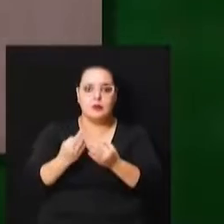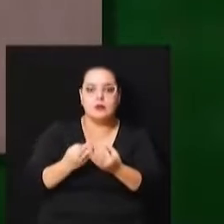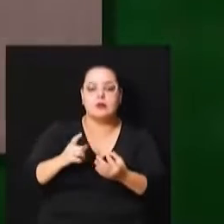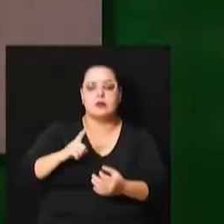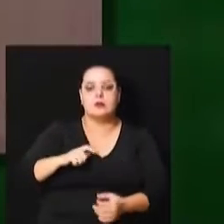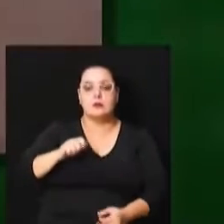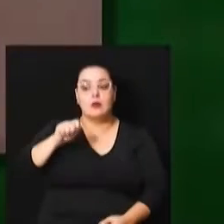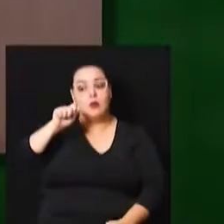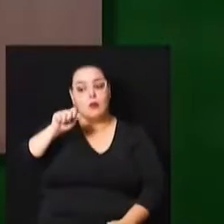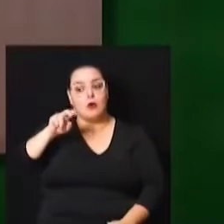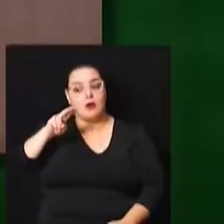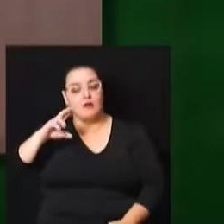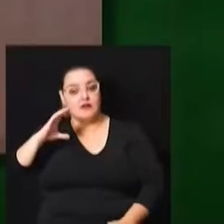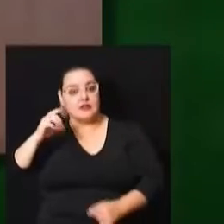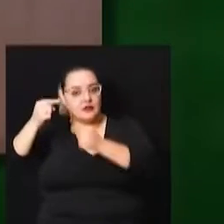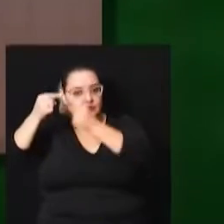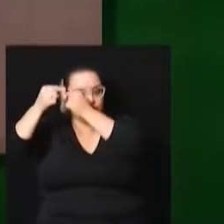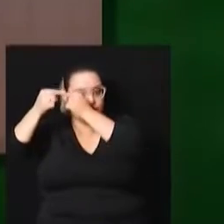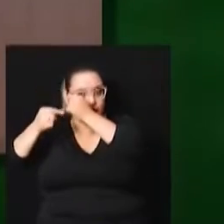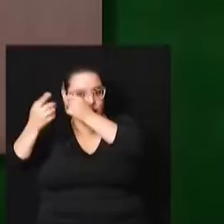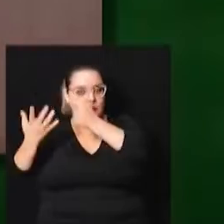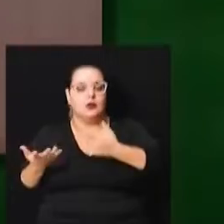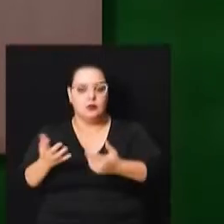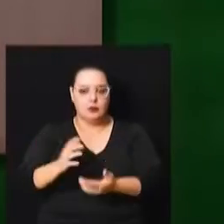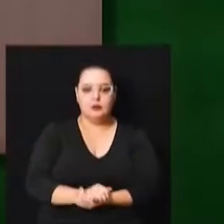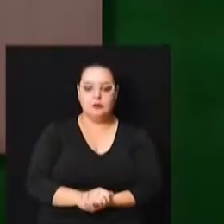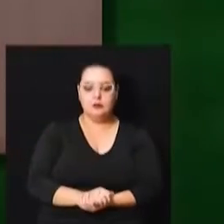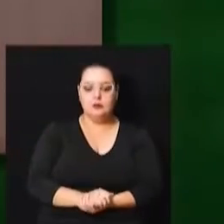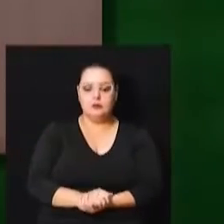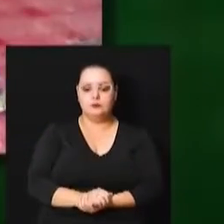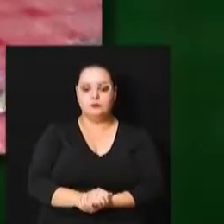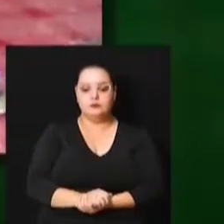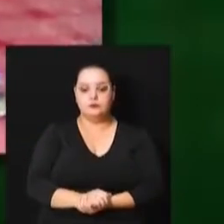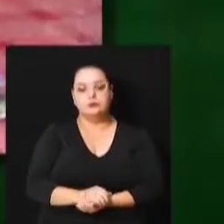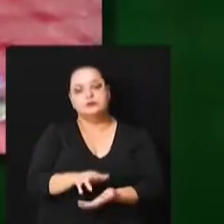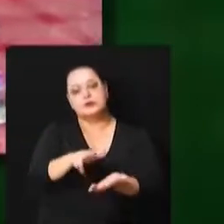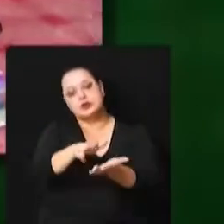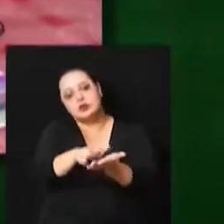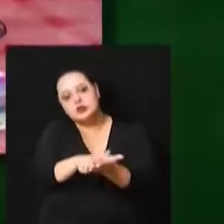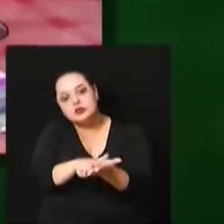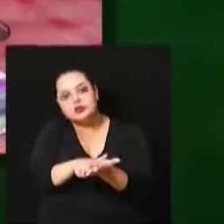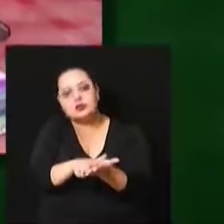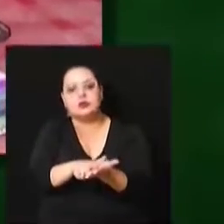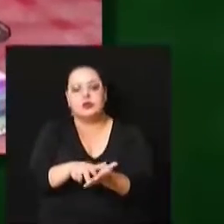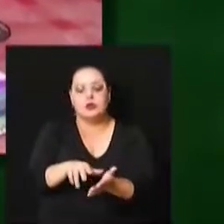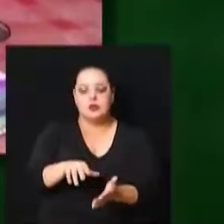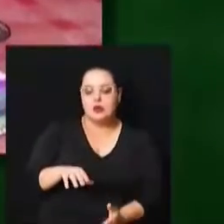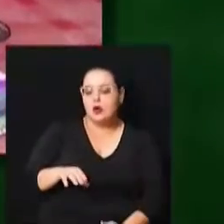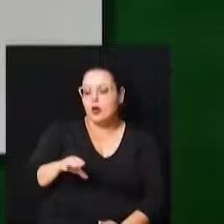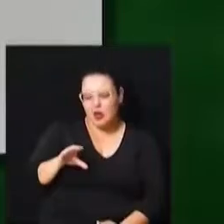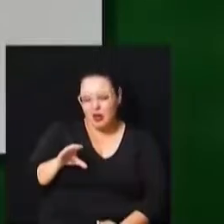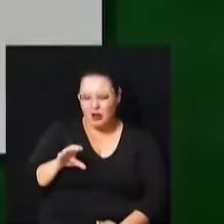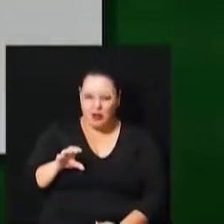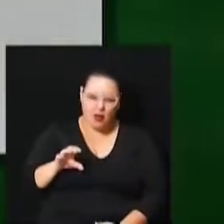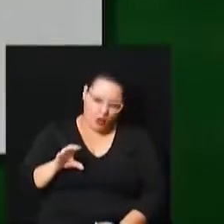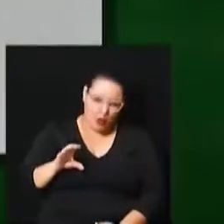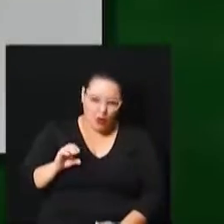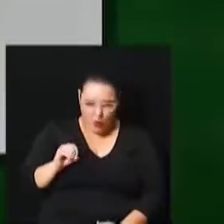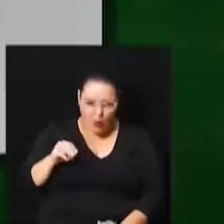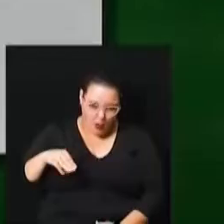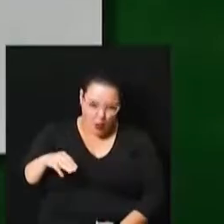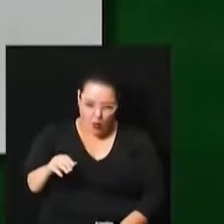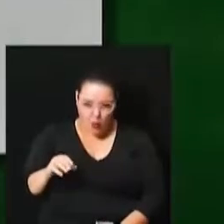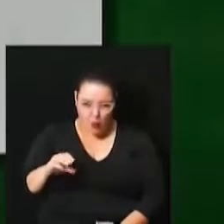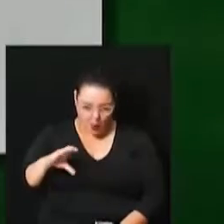AVC hemorrágico por causa de um aneurisma cerebral, o que deixou ele acamado, deixou ele em coma. E isso mexeu com